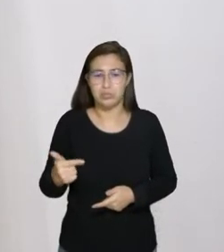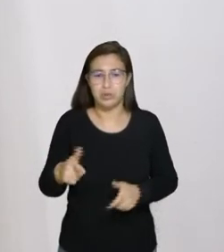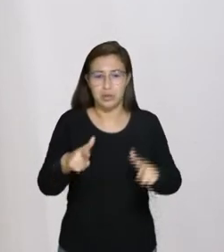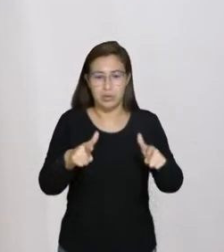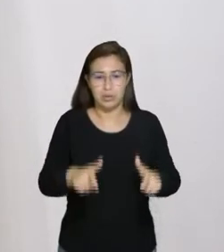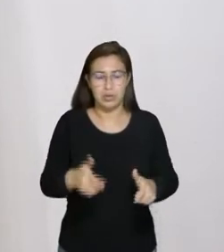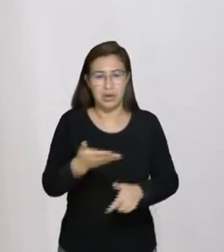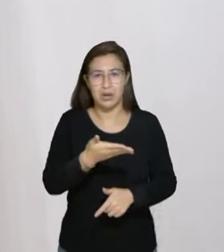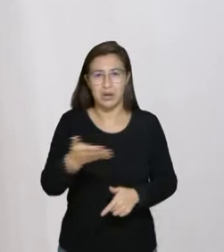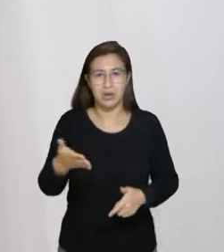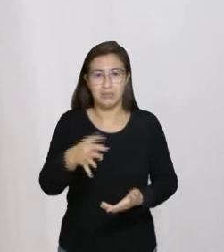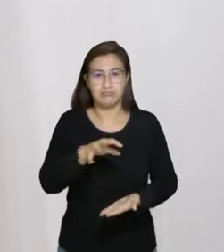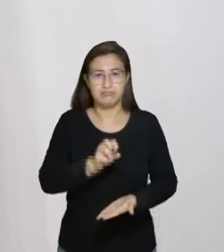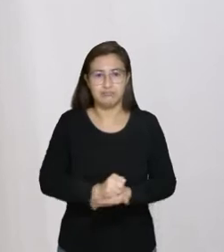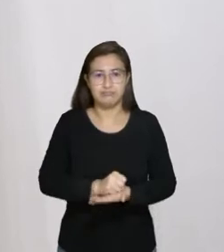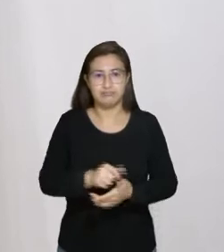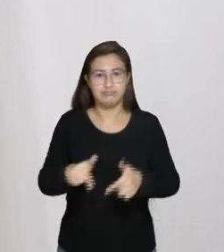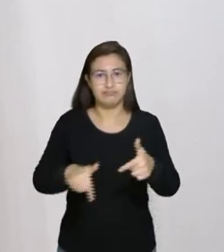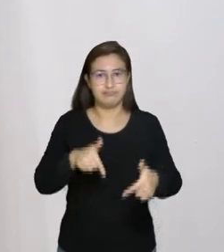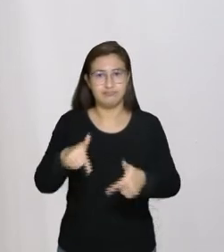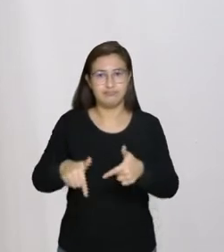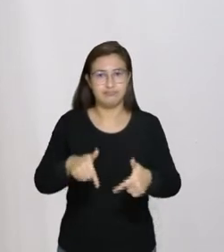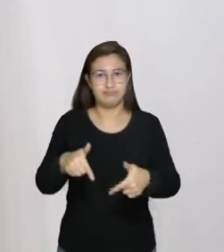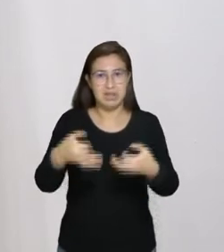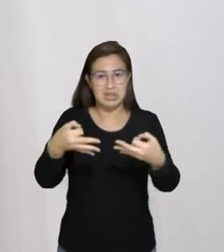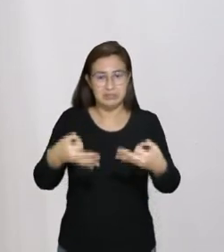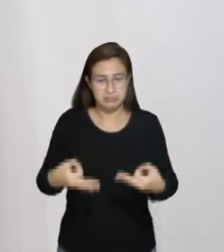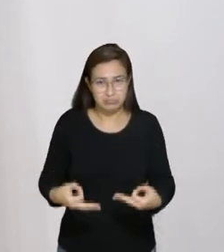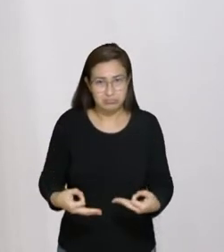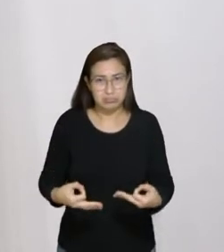esses contratados trabalharem.